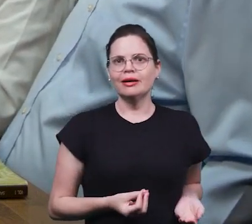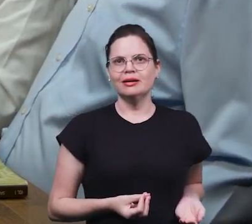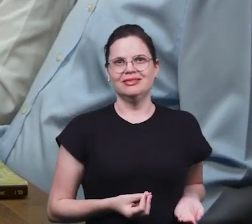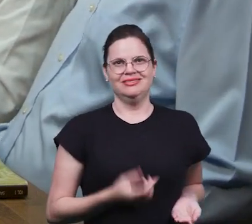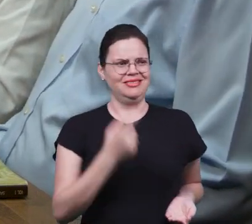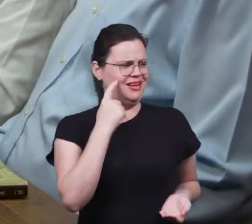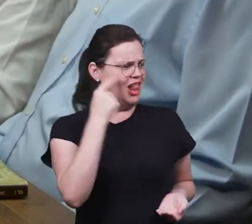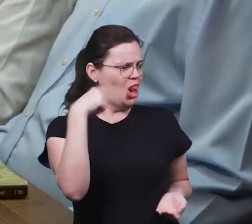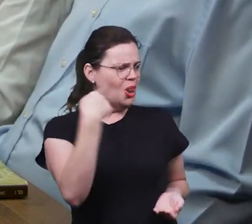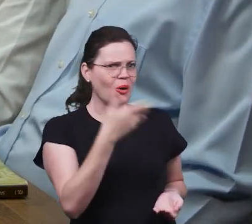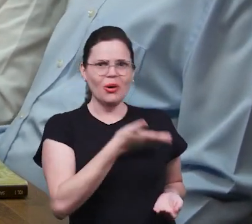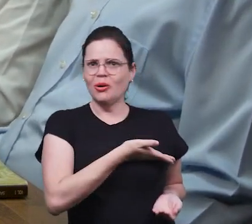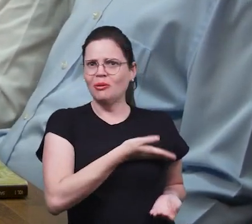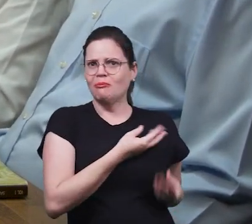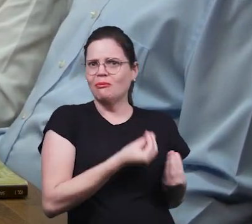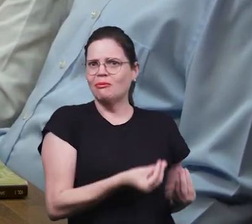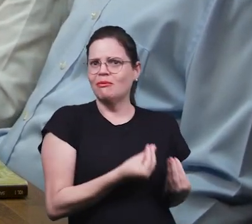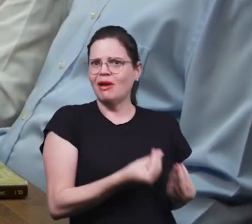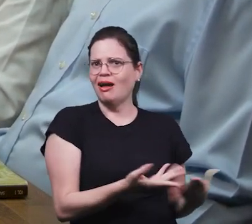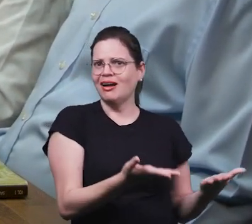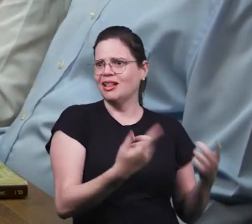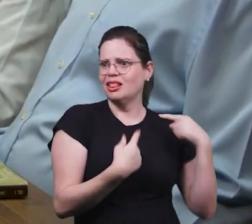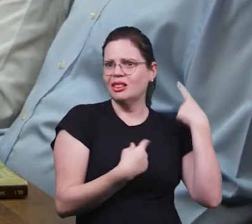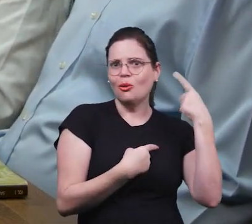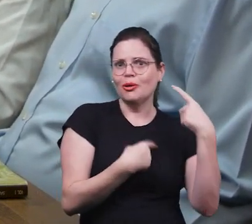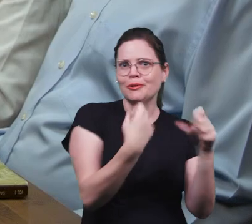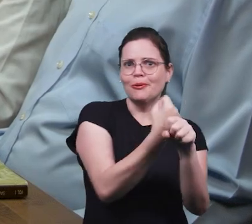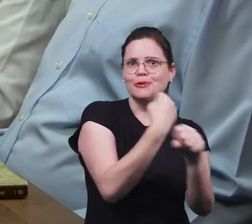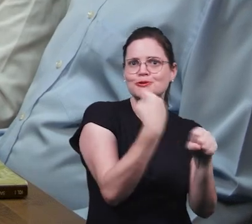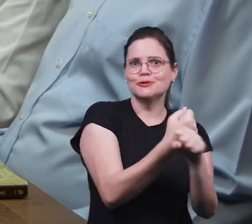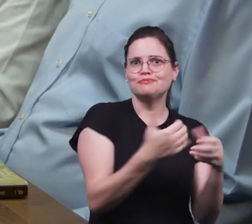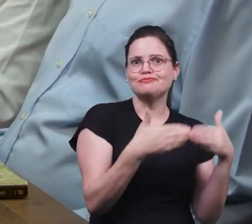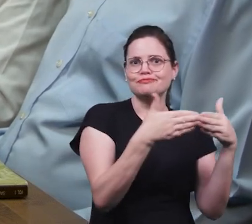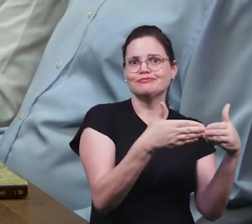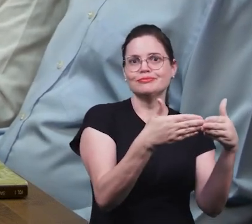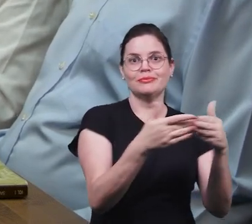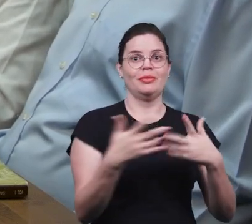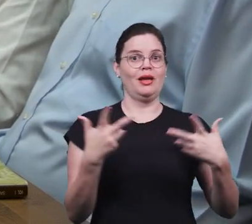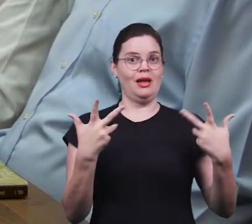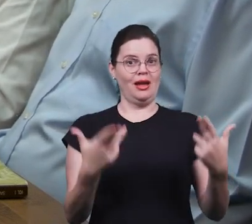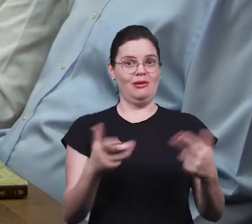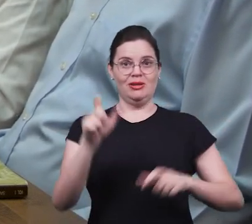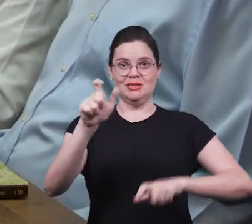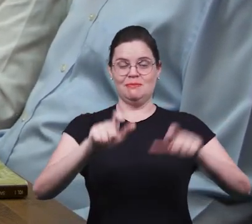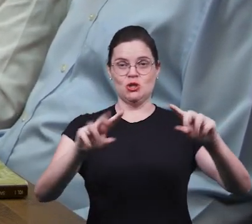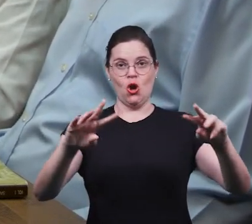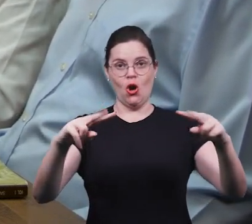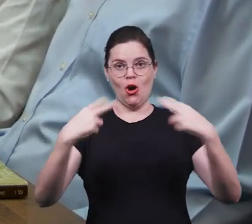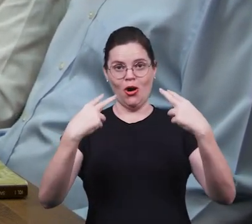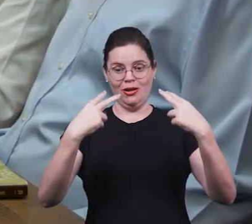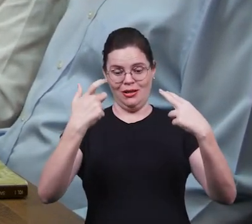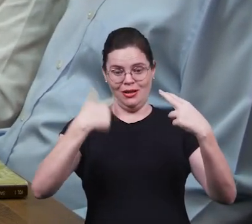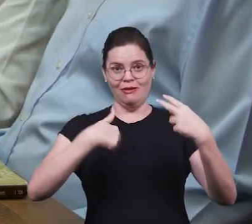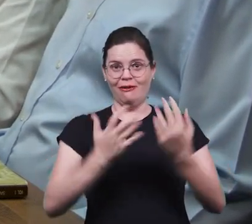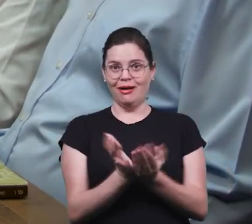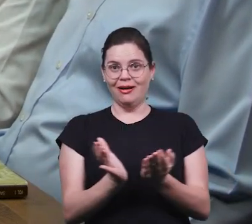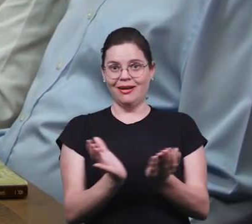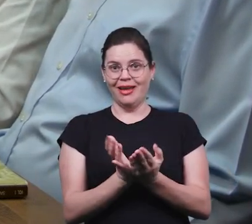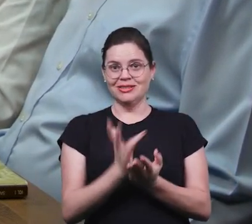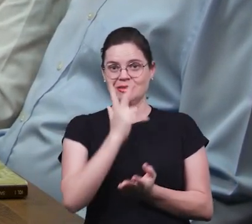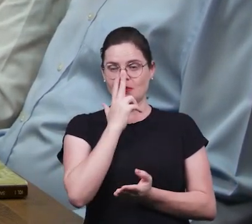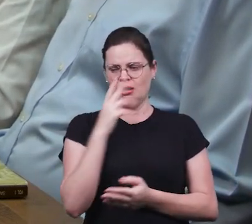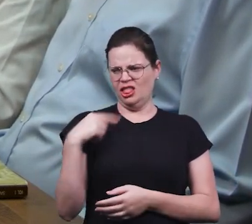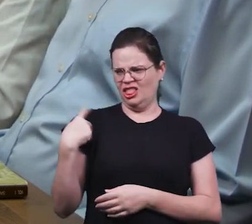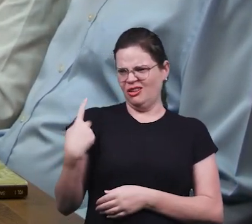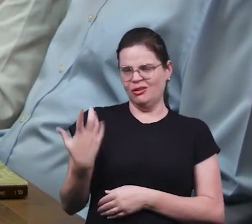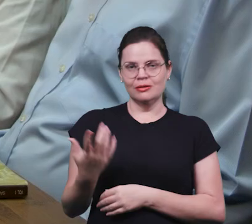esse homem é um louco, esse cara ficou doido. E tem muita gente que olha hoje para o crente, e esse alerta está